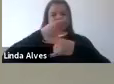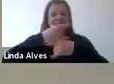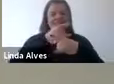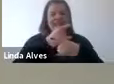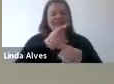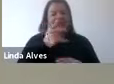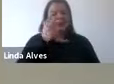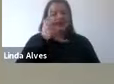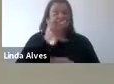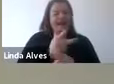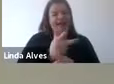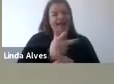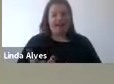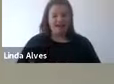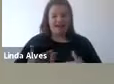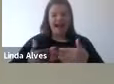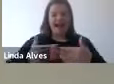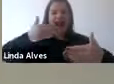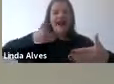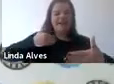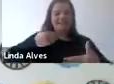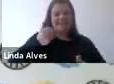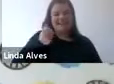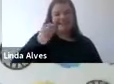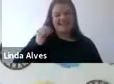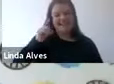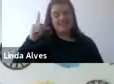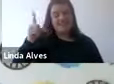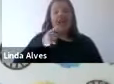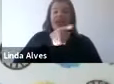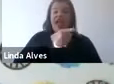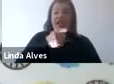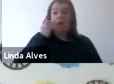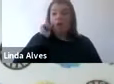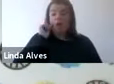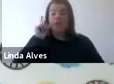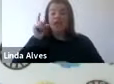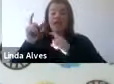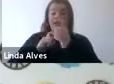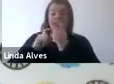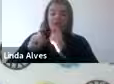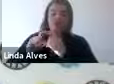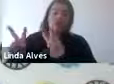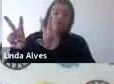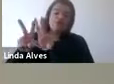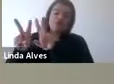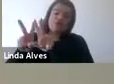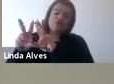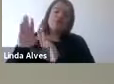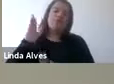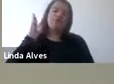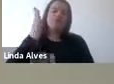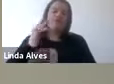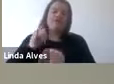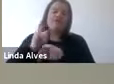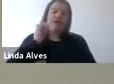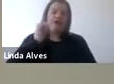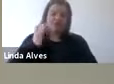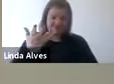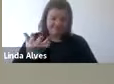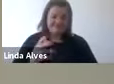Gravar para 60 dias, porque ele estava na reunião da Volvo ontem, por isso ele não estava aqui conosco, gente. É isso que